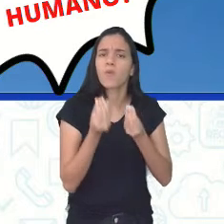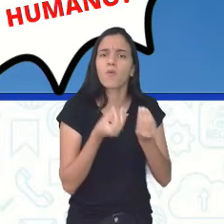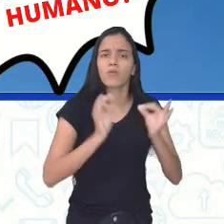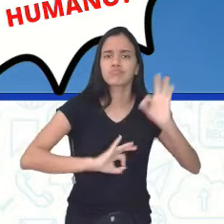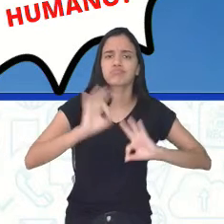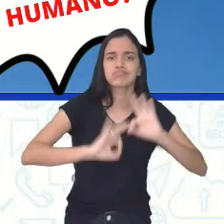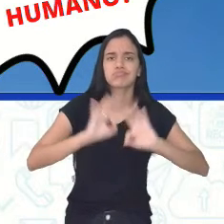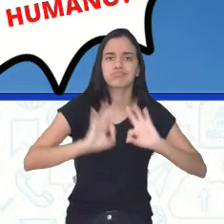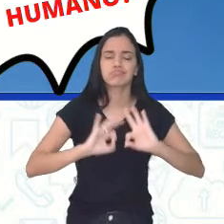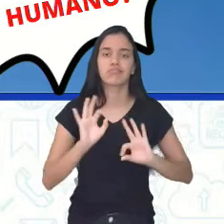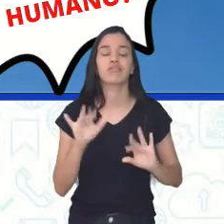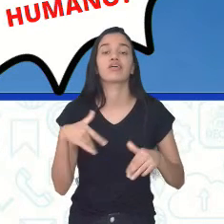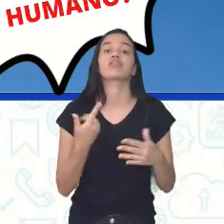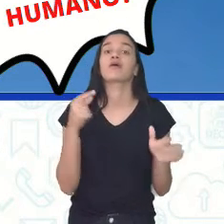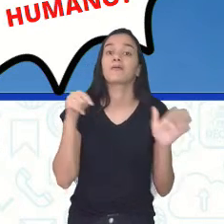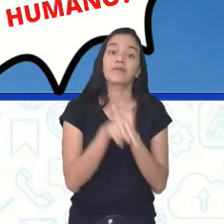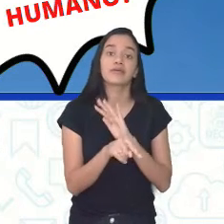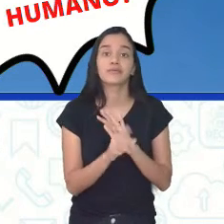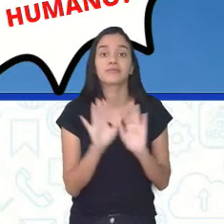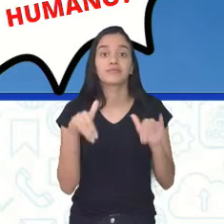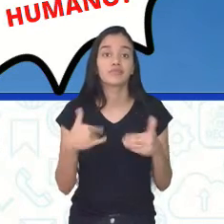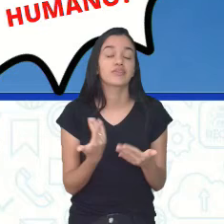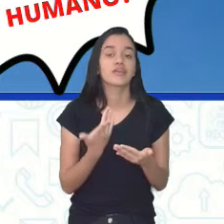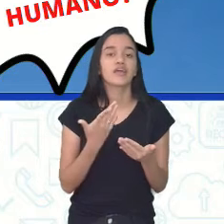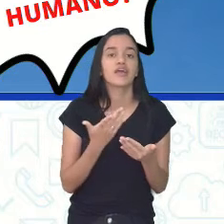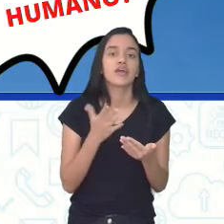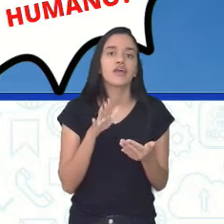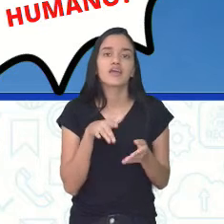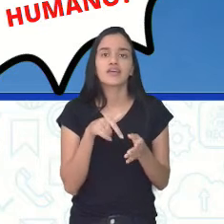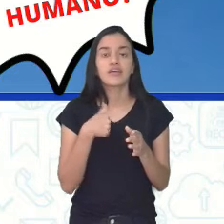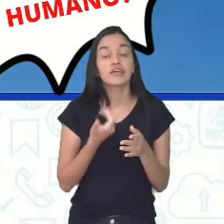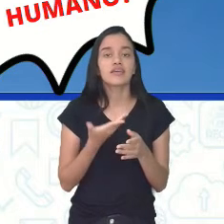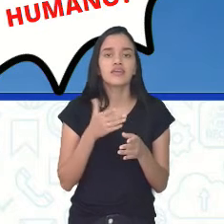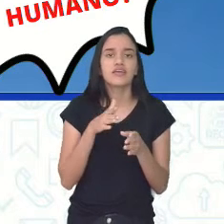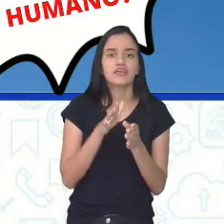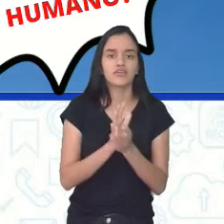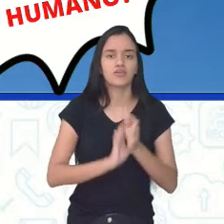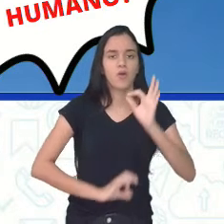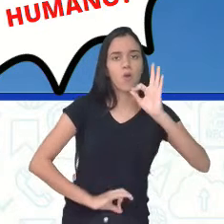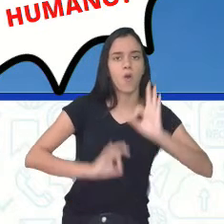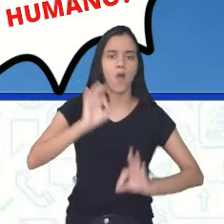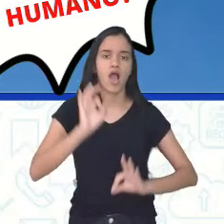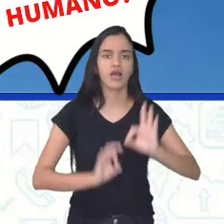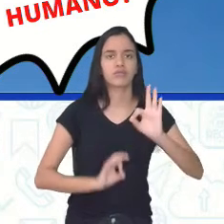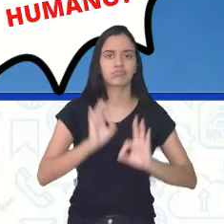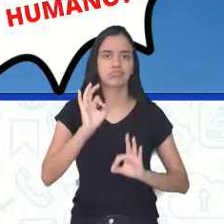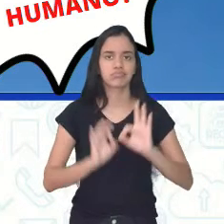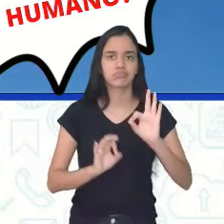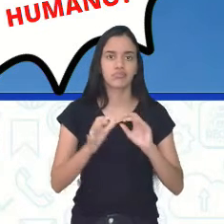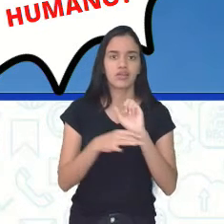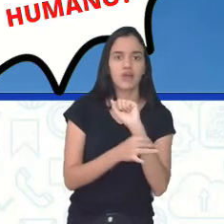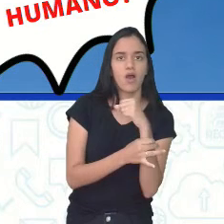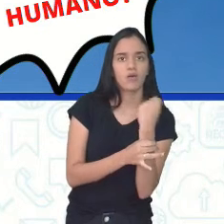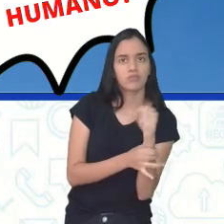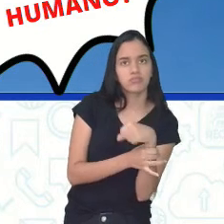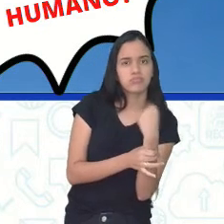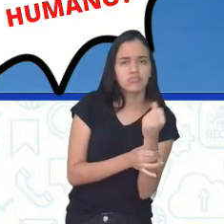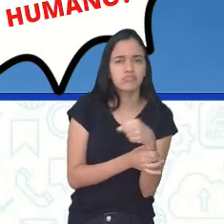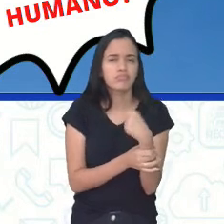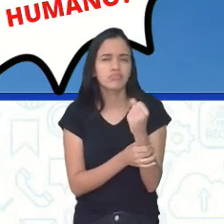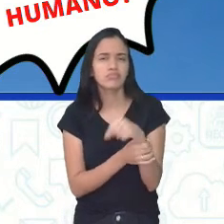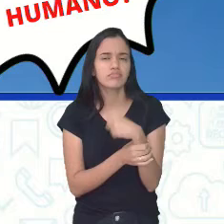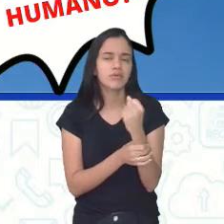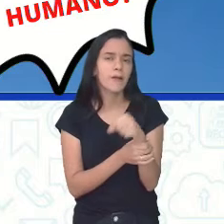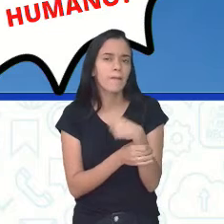depois? A outra pergunta: quem coordena as funções dos órgãos? Então, eu tenho aí alguns órgãos. Quem é que